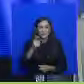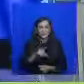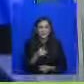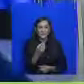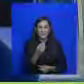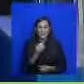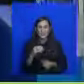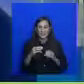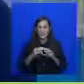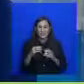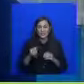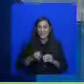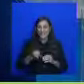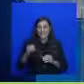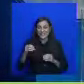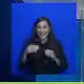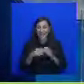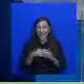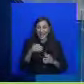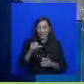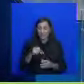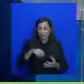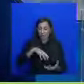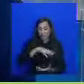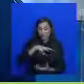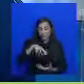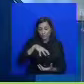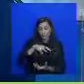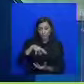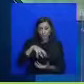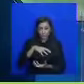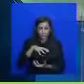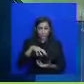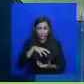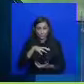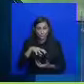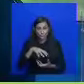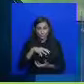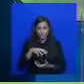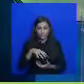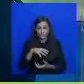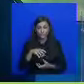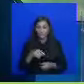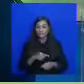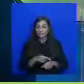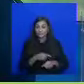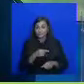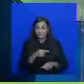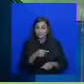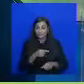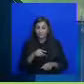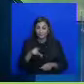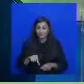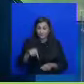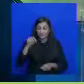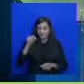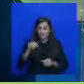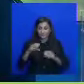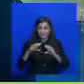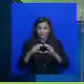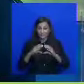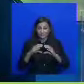Novamente, as 10 bolas numeradas de 0 a 9 dentro do nosso quarto globo, girando, sendo embaralhadas. E vamos conhecer dentro de instantes a